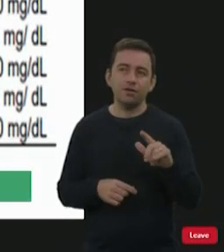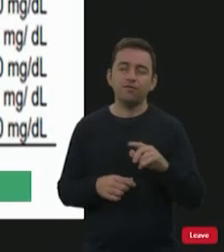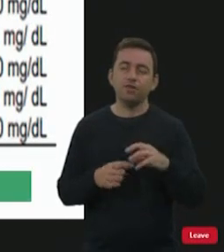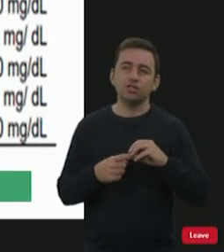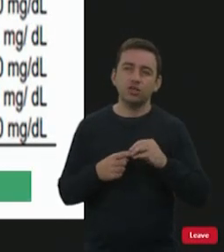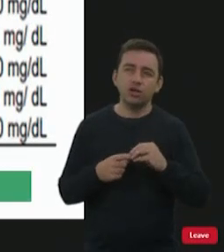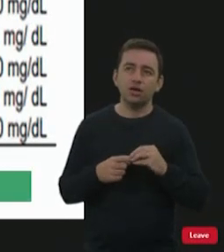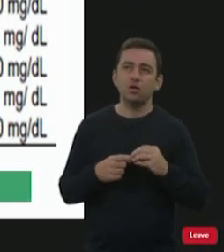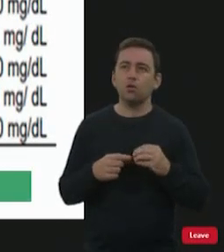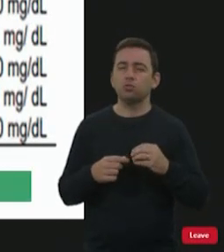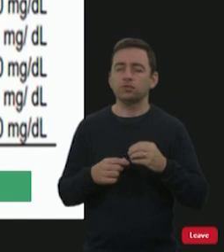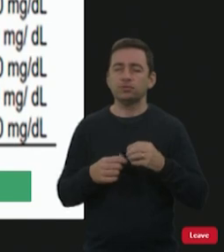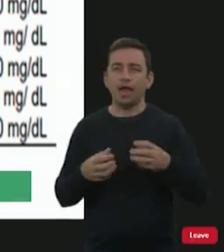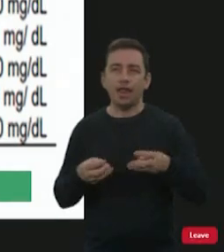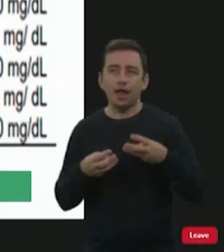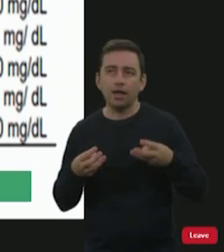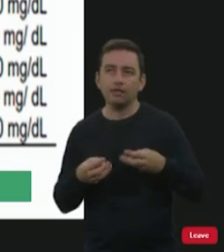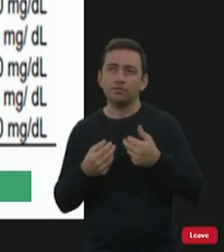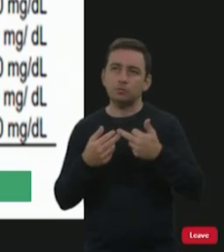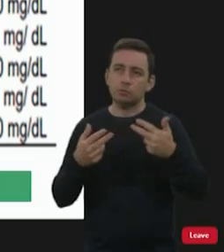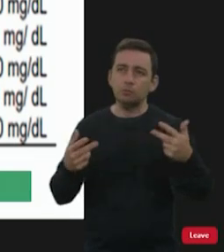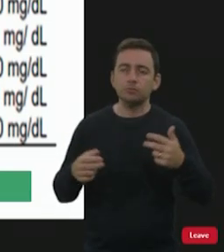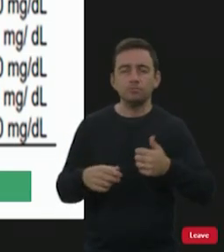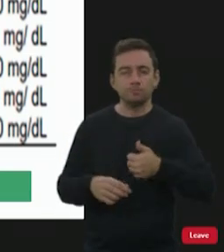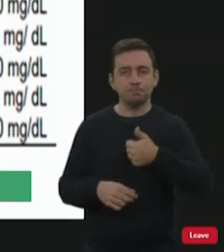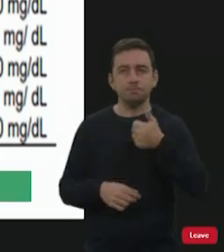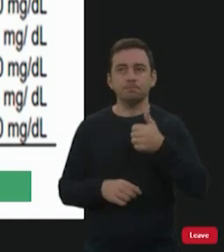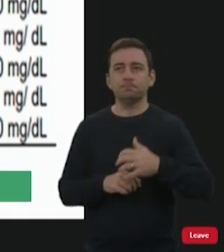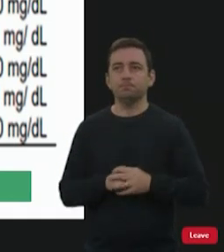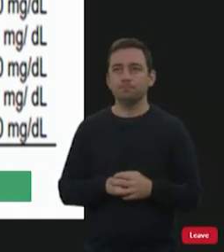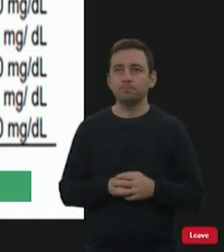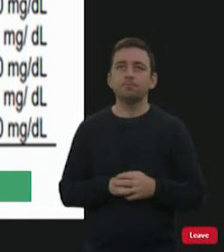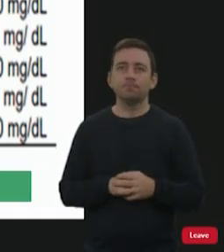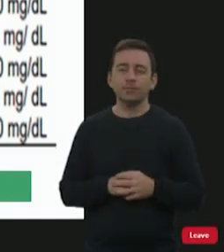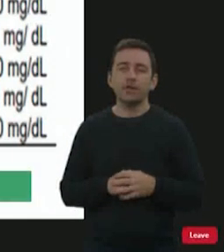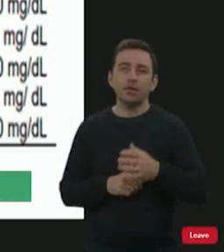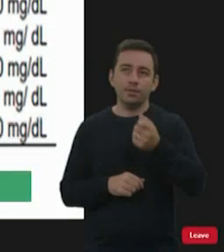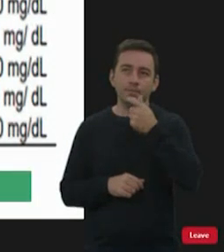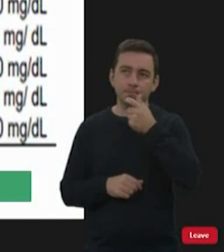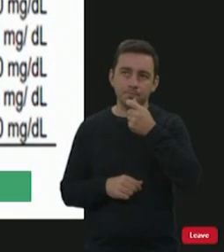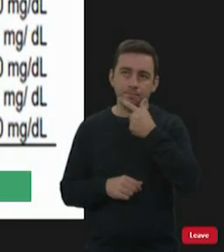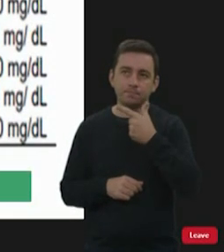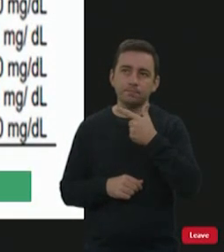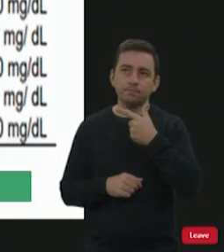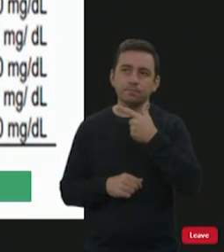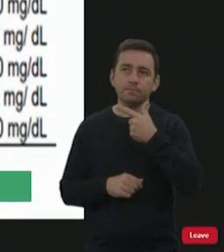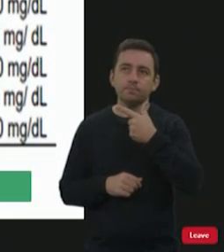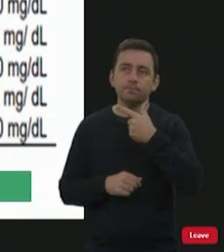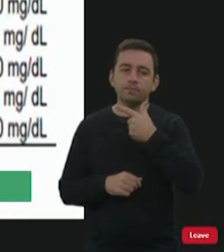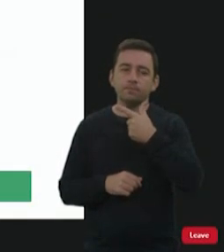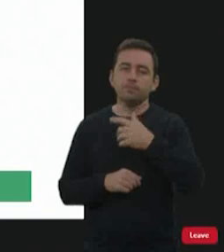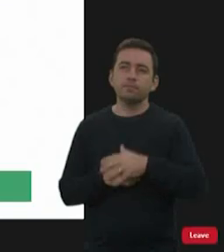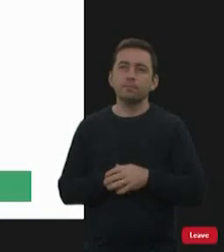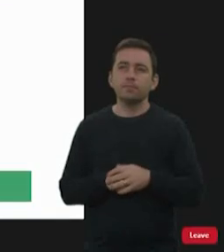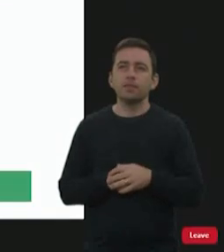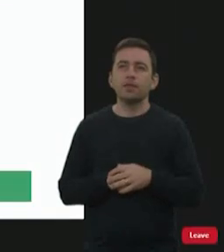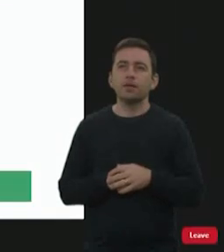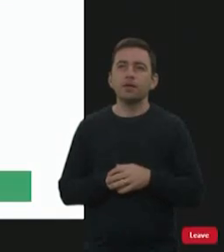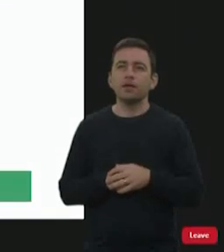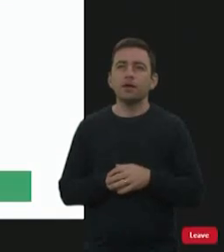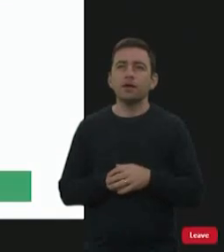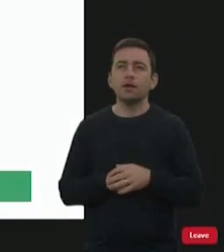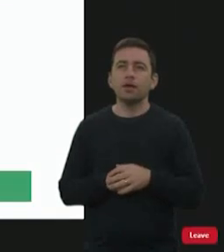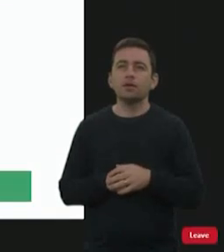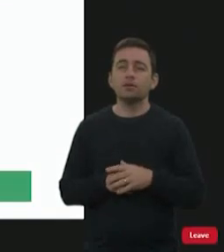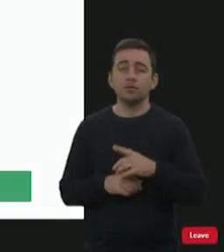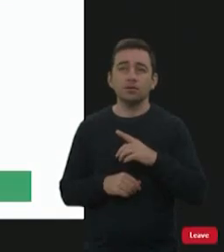e salada. Os medicamentos. tem a questão dos... são indicados